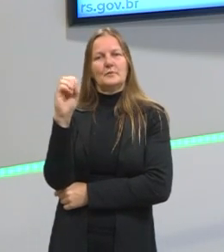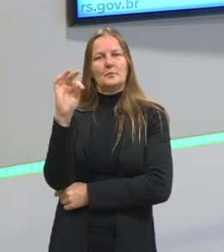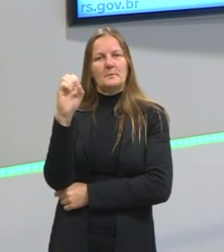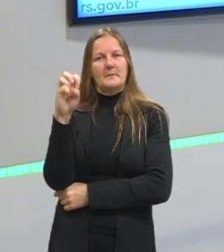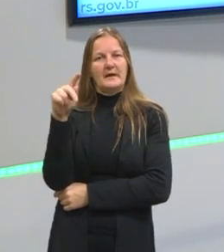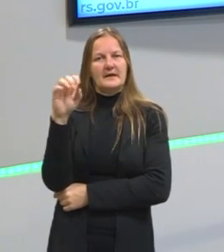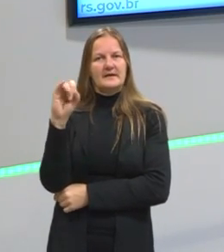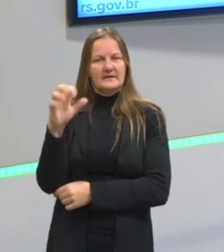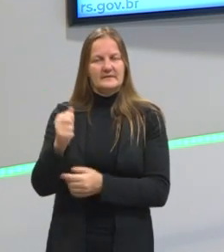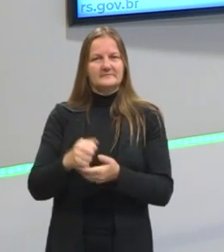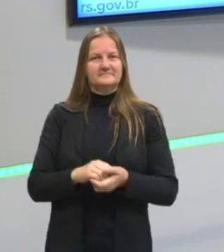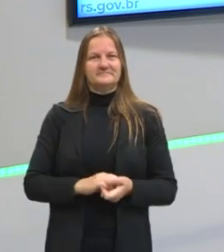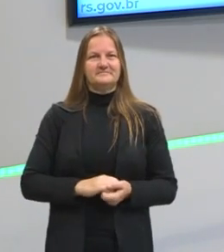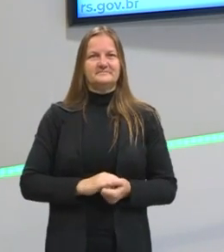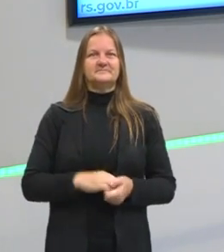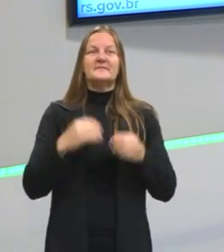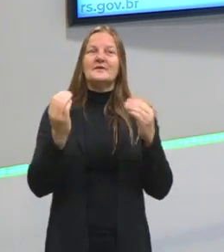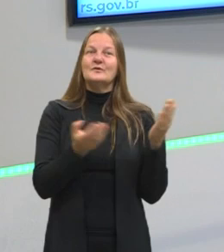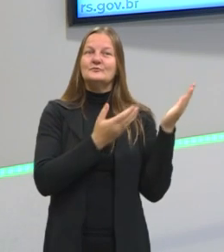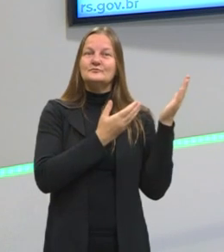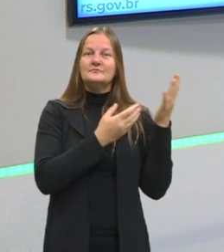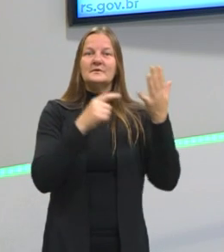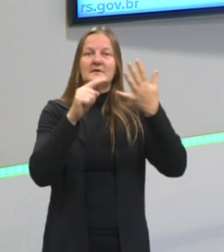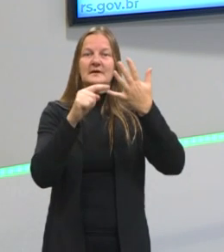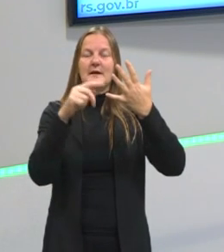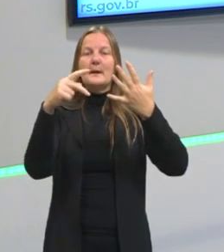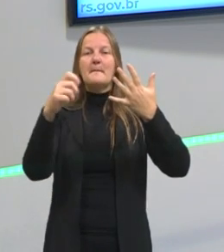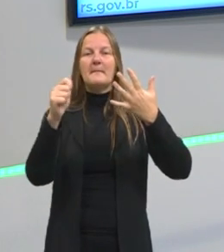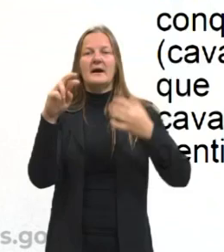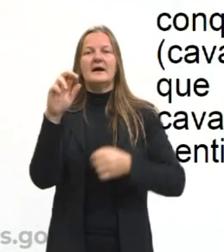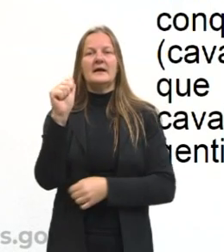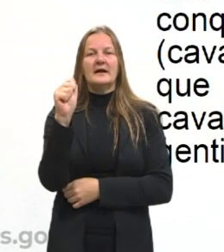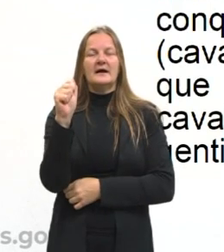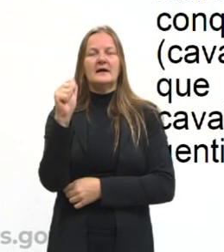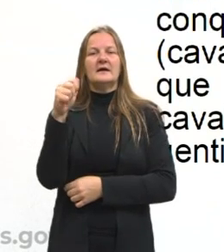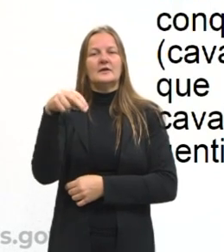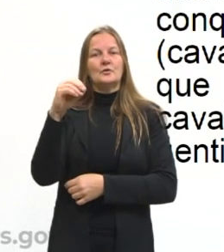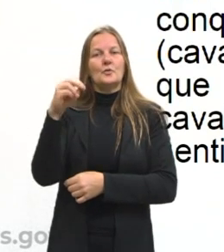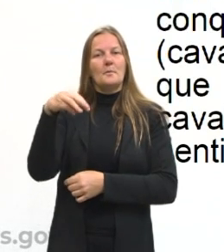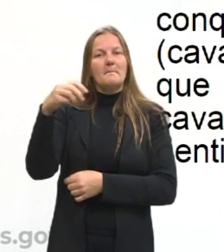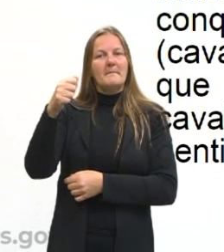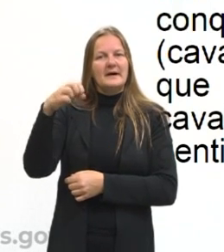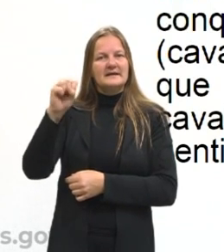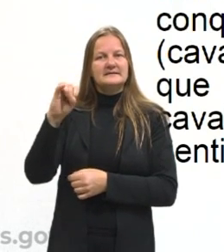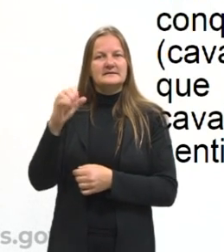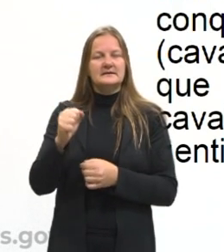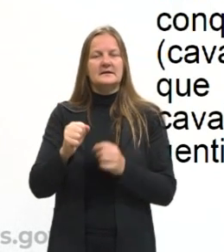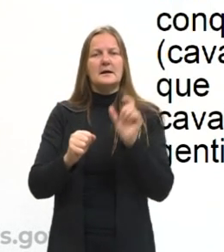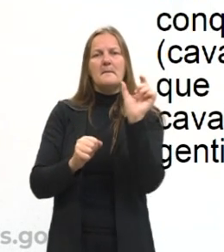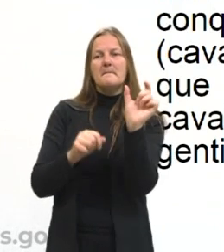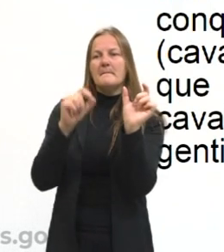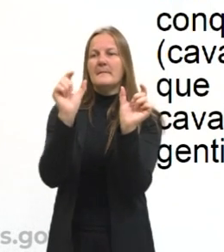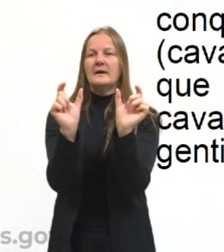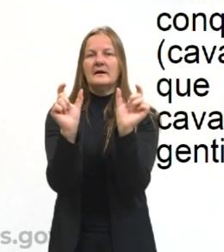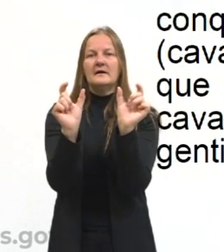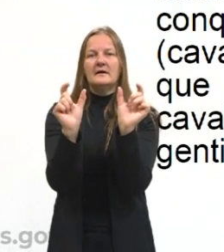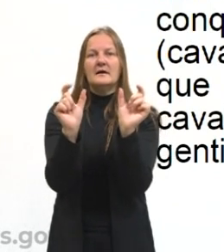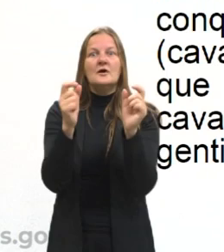E, por fim, a paranomásia, que é a repetição de palavras cujos sons são